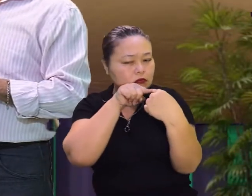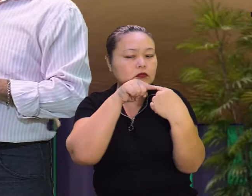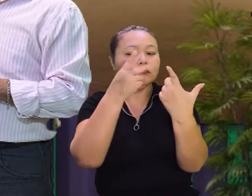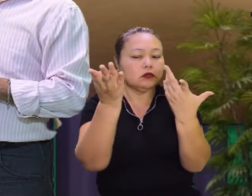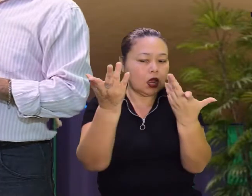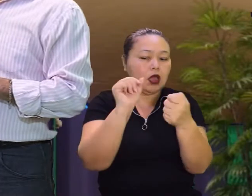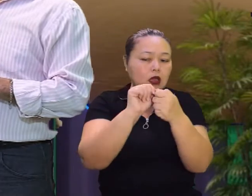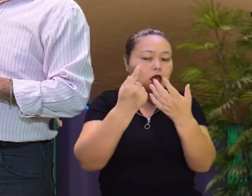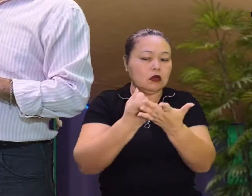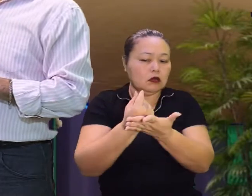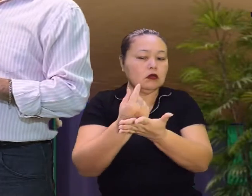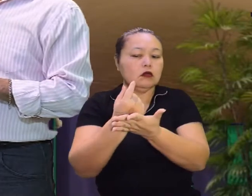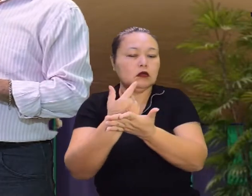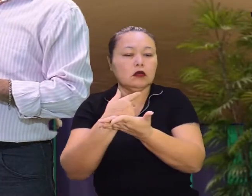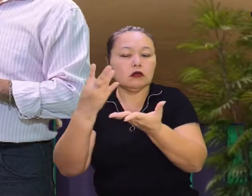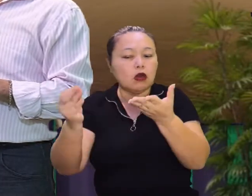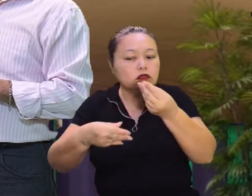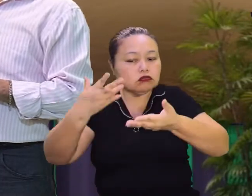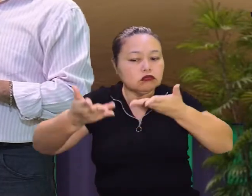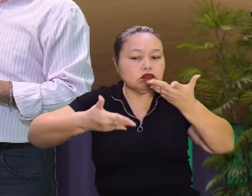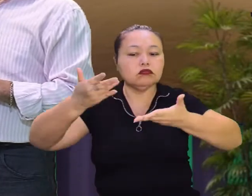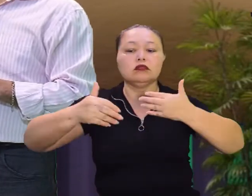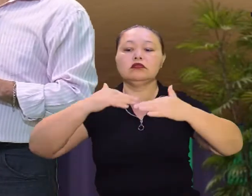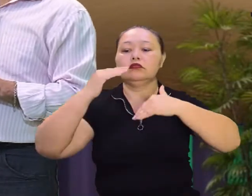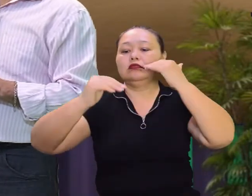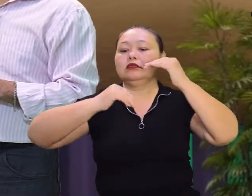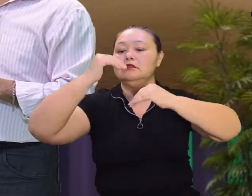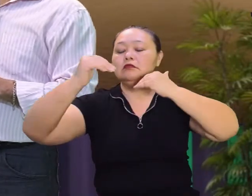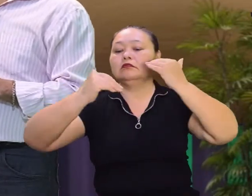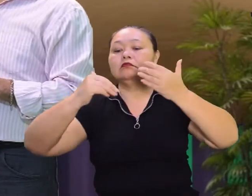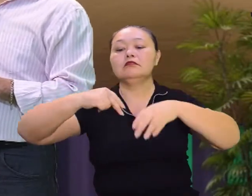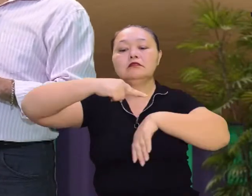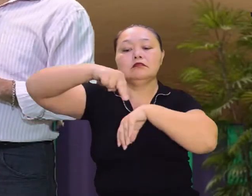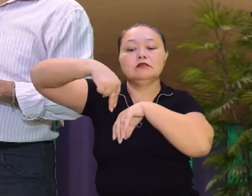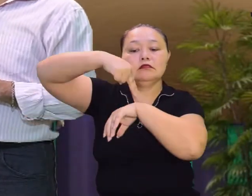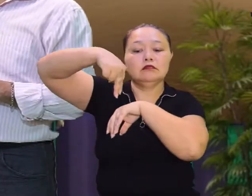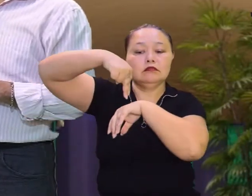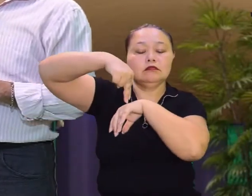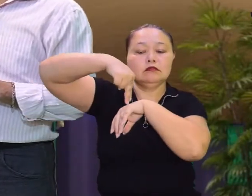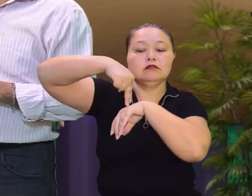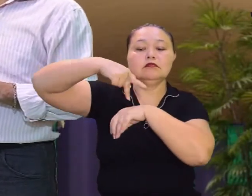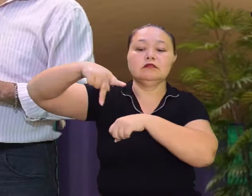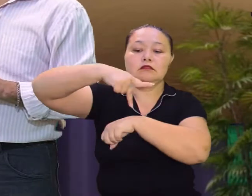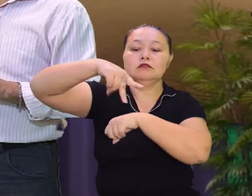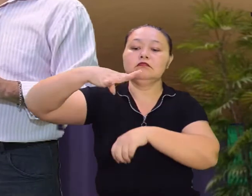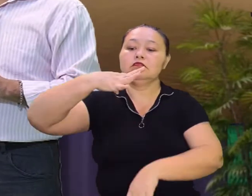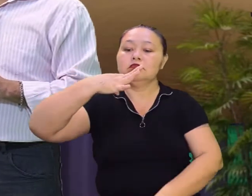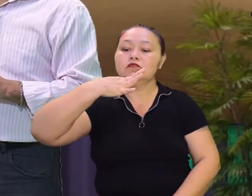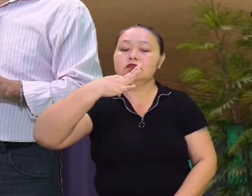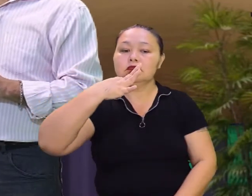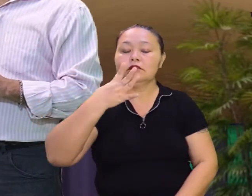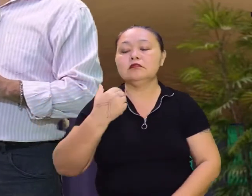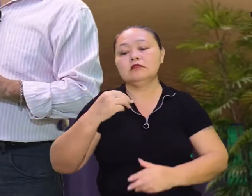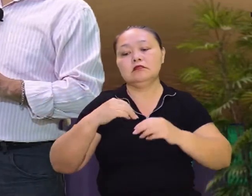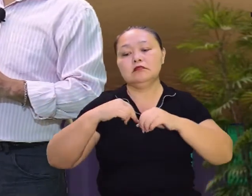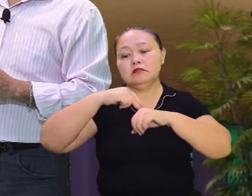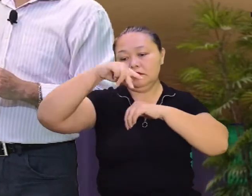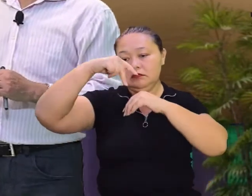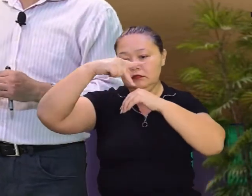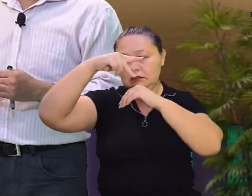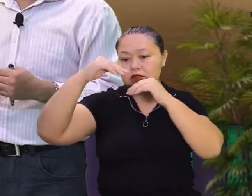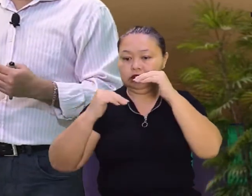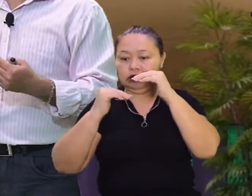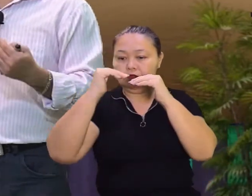bloco econômico, que é fomentar esse crescimento entre essas nações de países conhecidos como países emergentes.